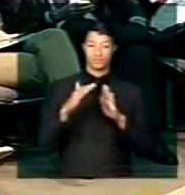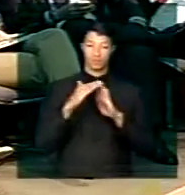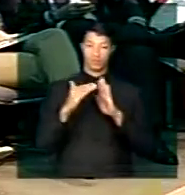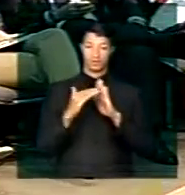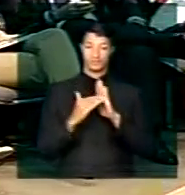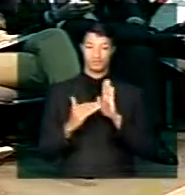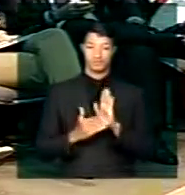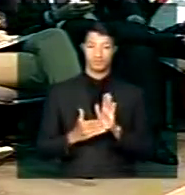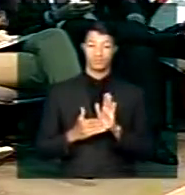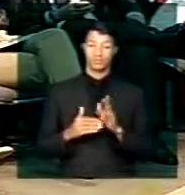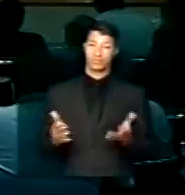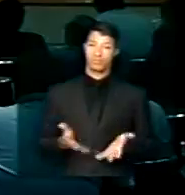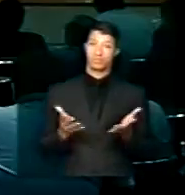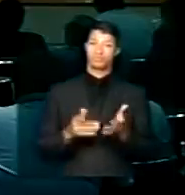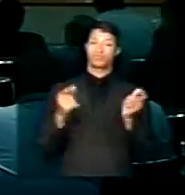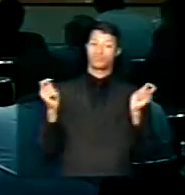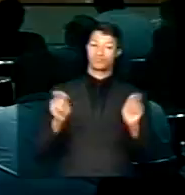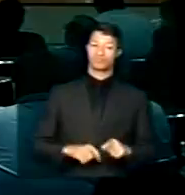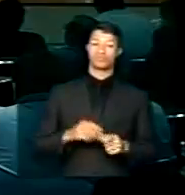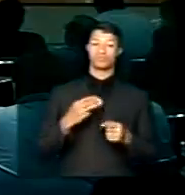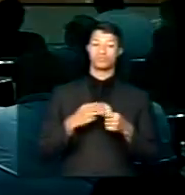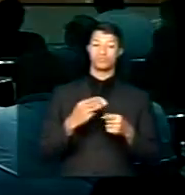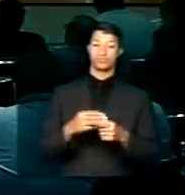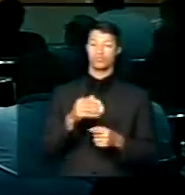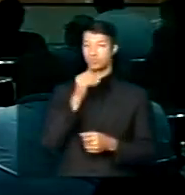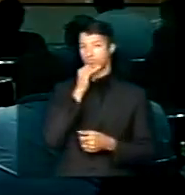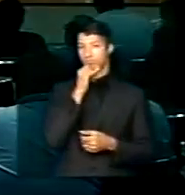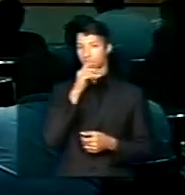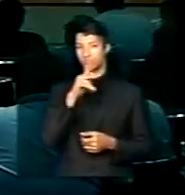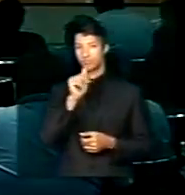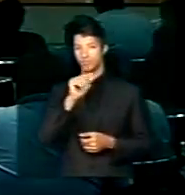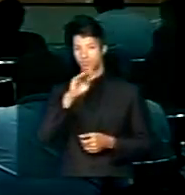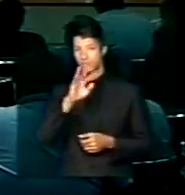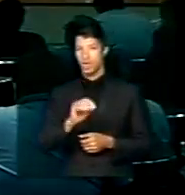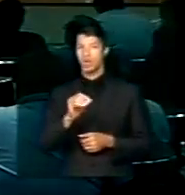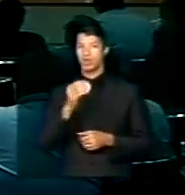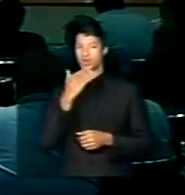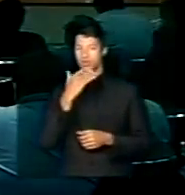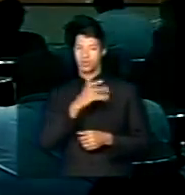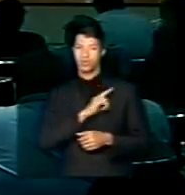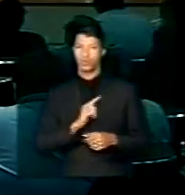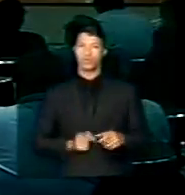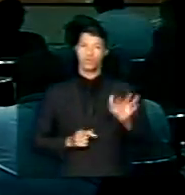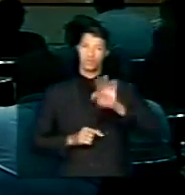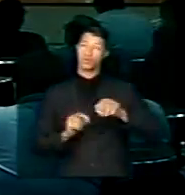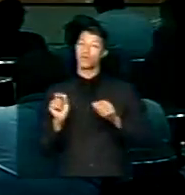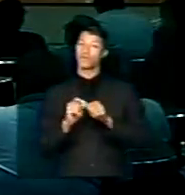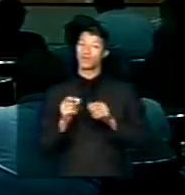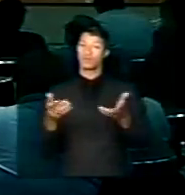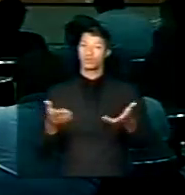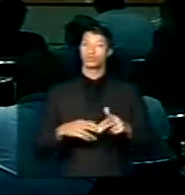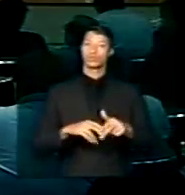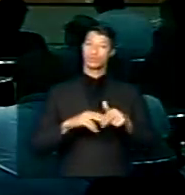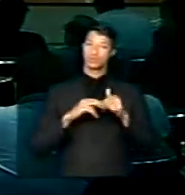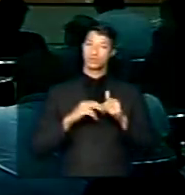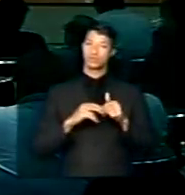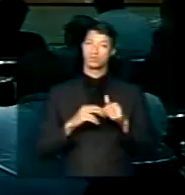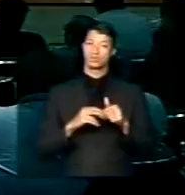programas de investimento necessário para os municípios, como por exemplo o PAC Pavimentação, o governo federal faz eles hoje através